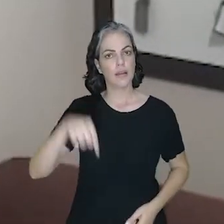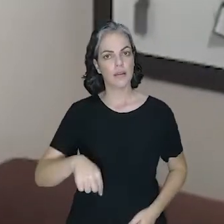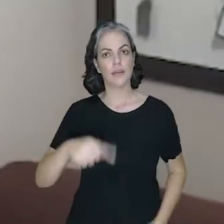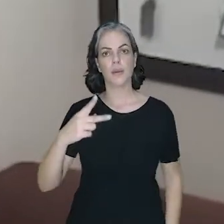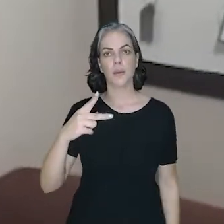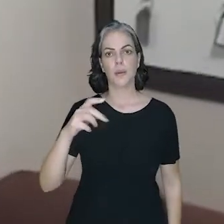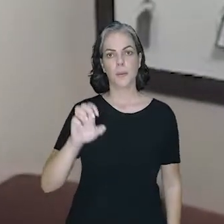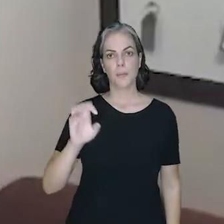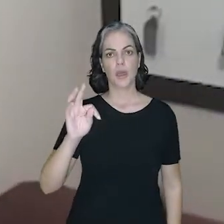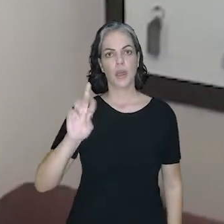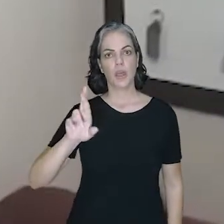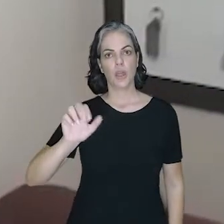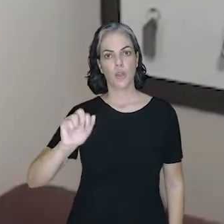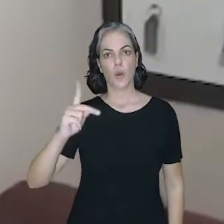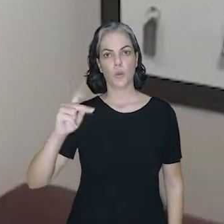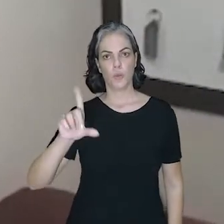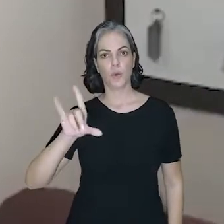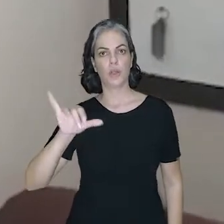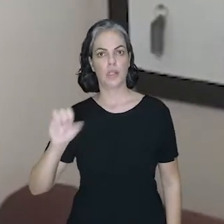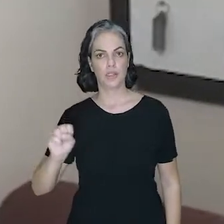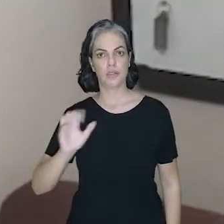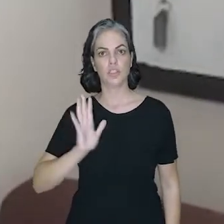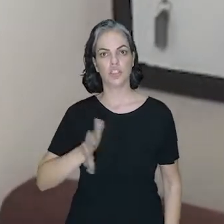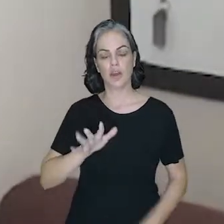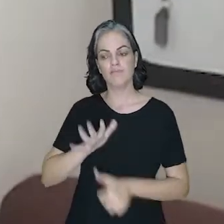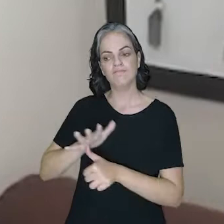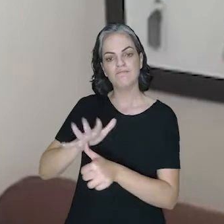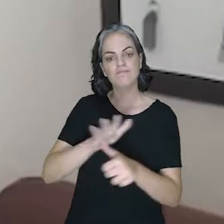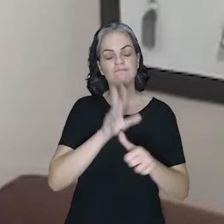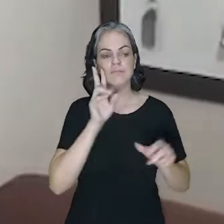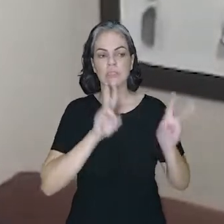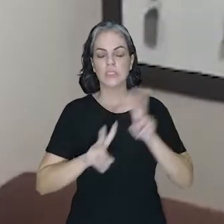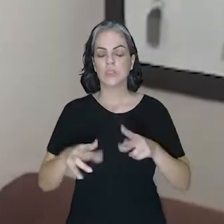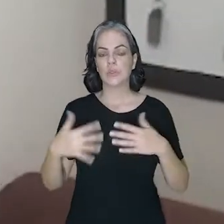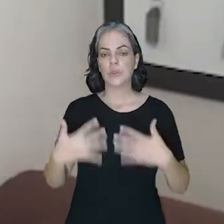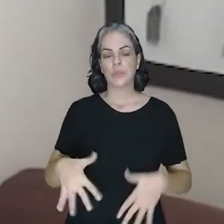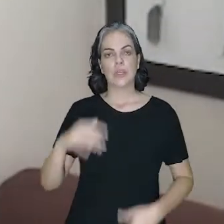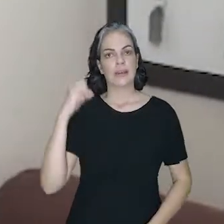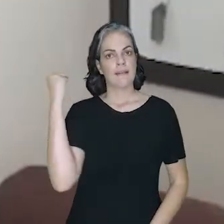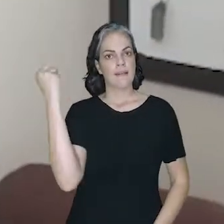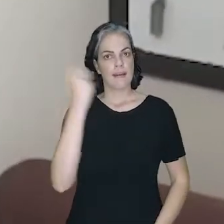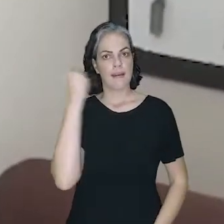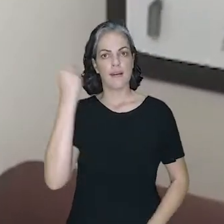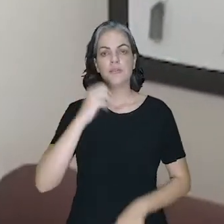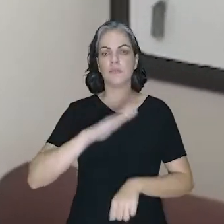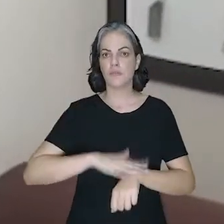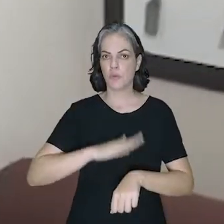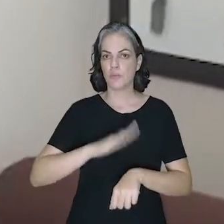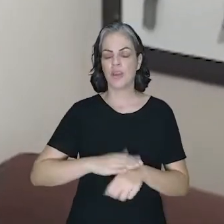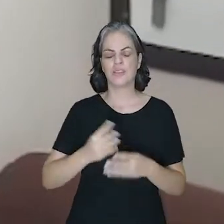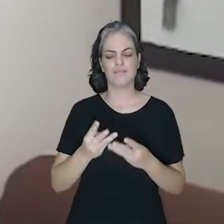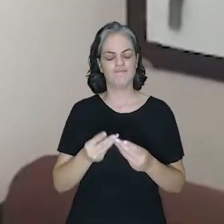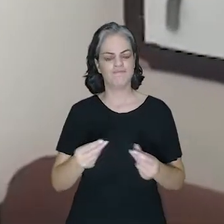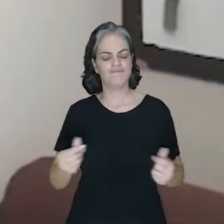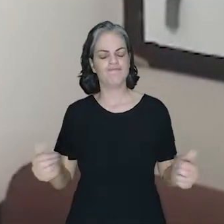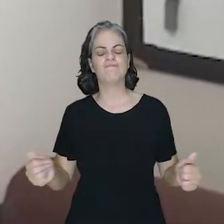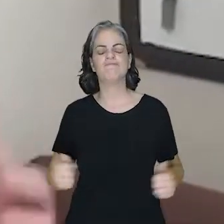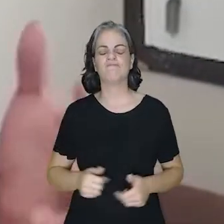Nós chegamos aqui em Petrópolis, fizemos um sobrevoo na cidade. A situação realmente é muito crítica, o cenário é de